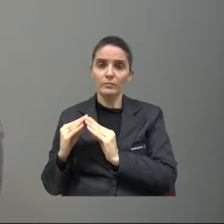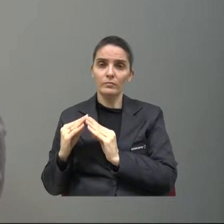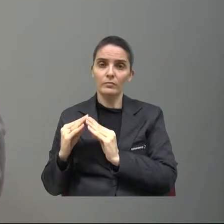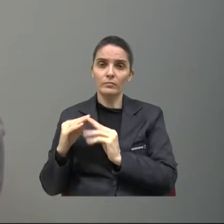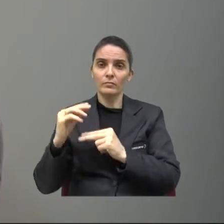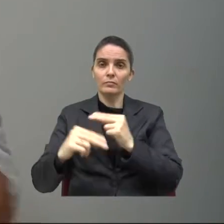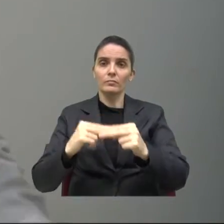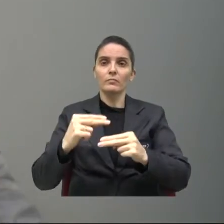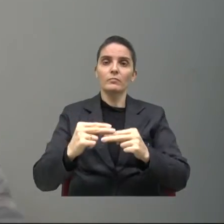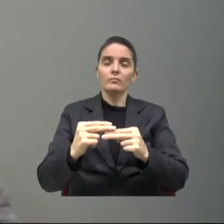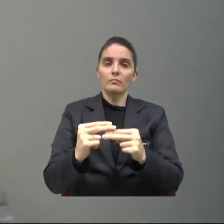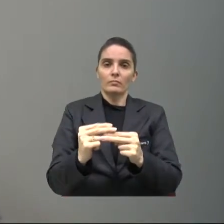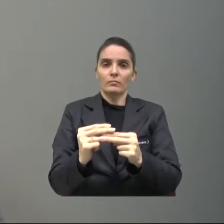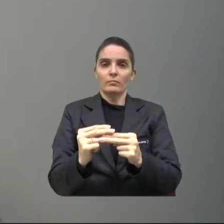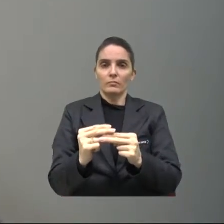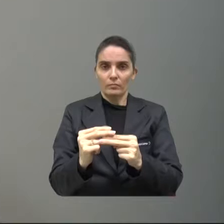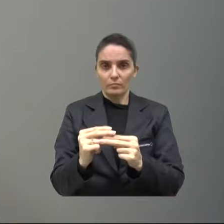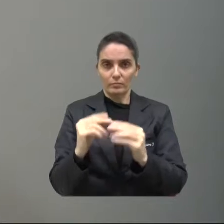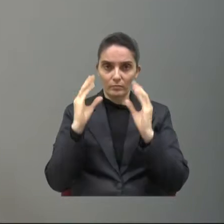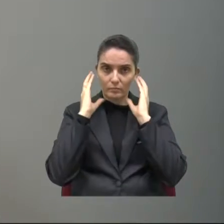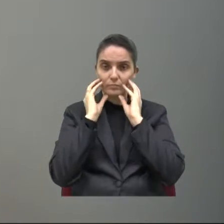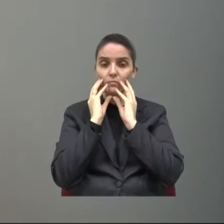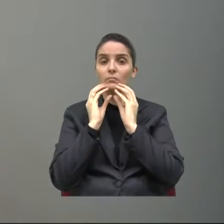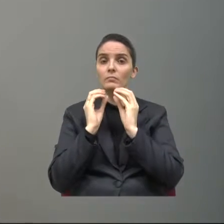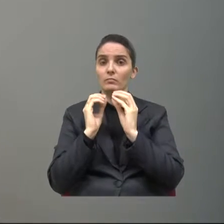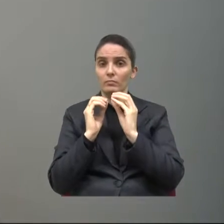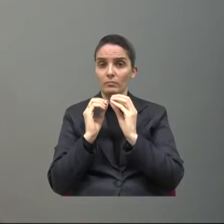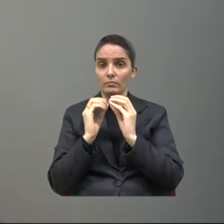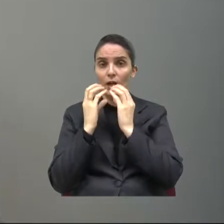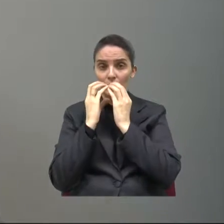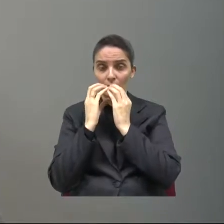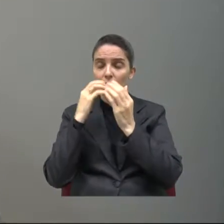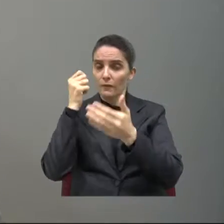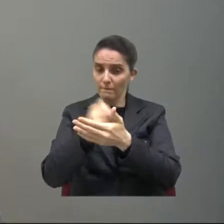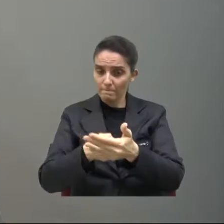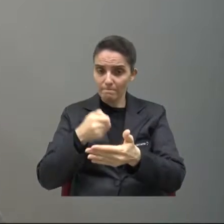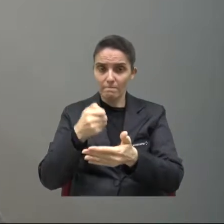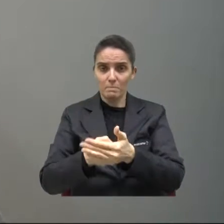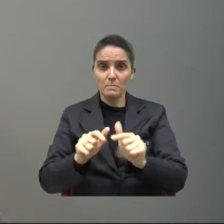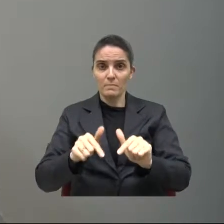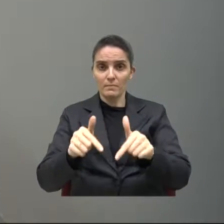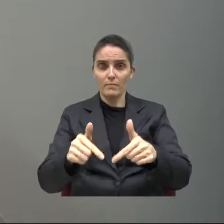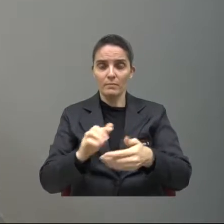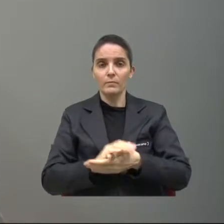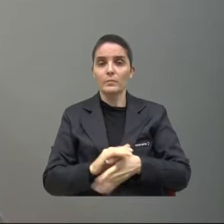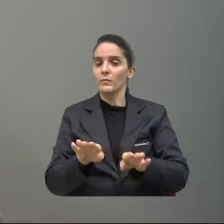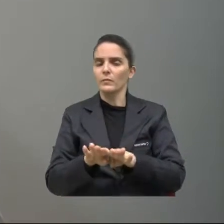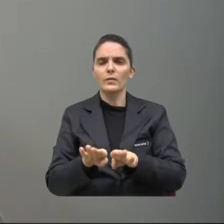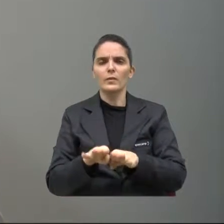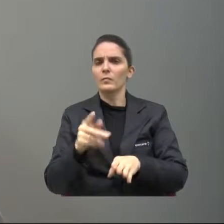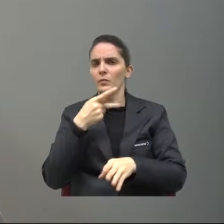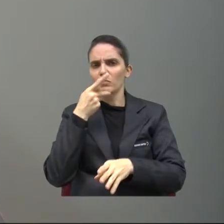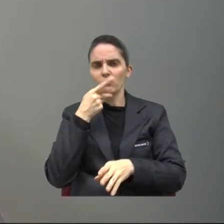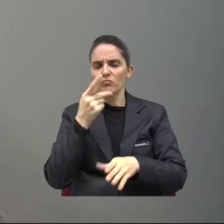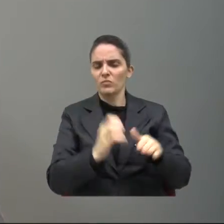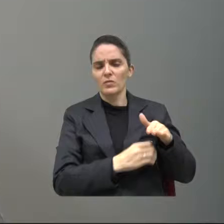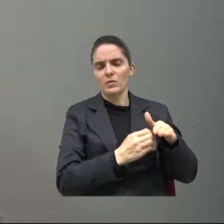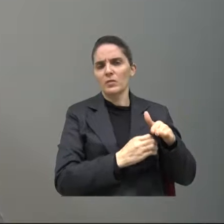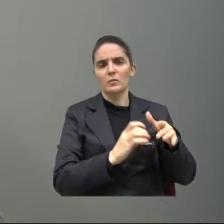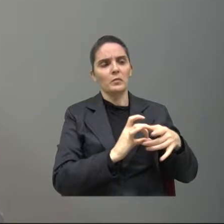então essa luta a gente vai encampar. E também, nós não estamos dando carta branca ao